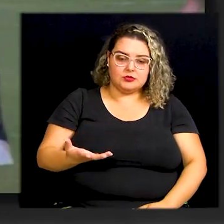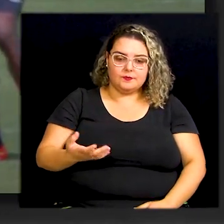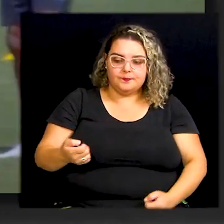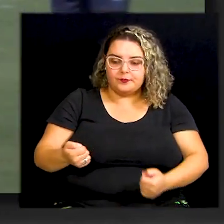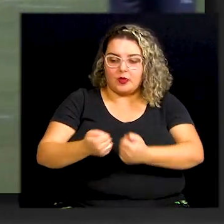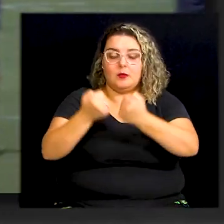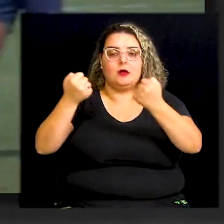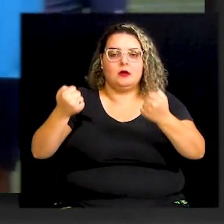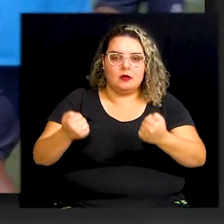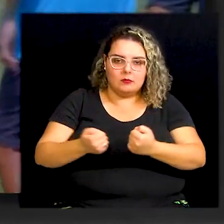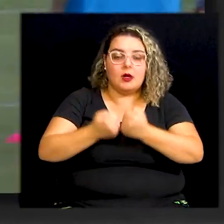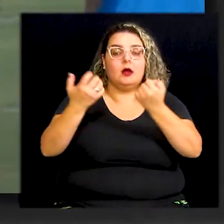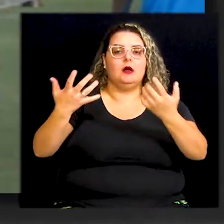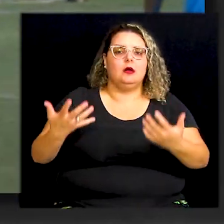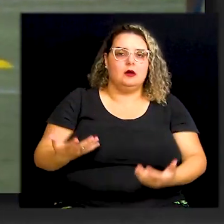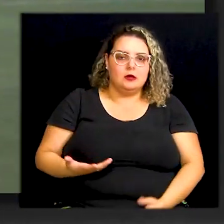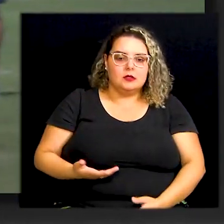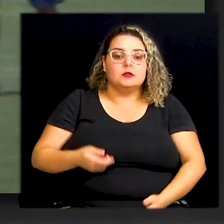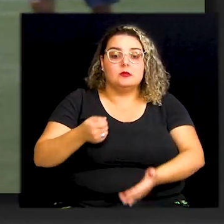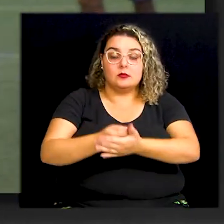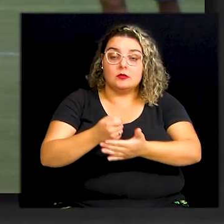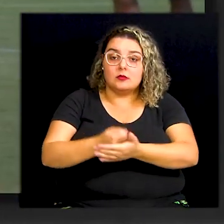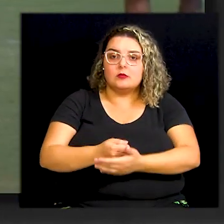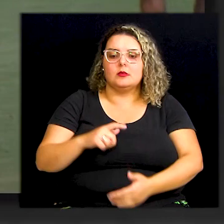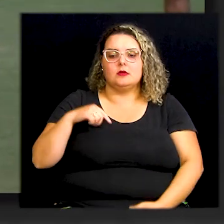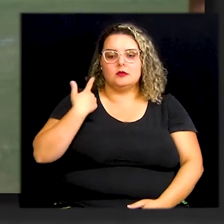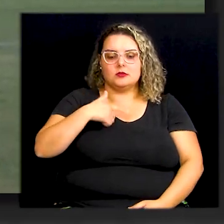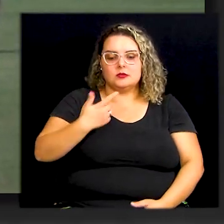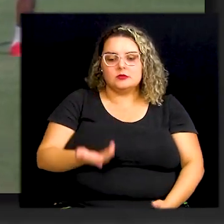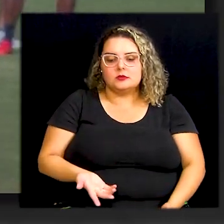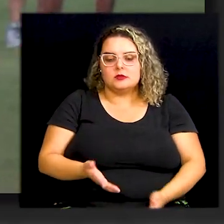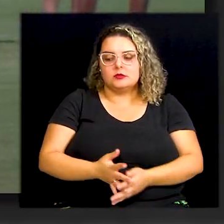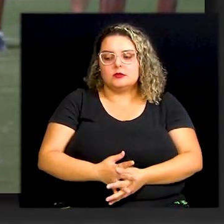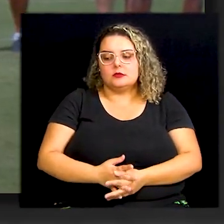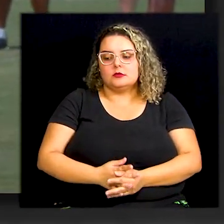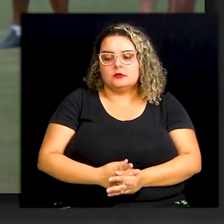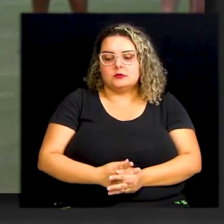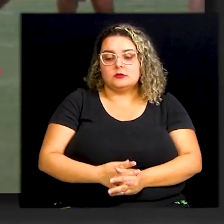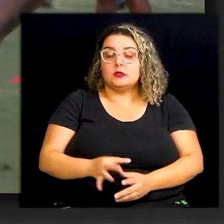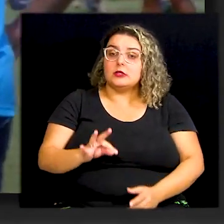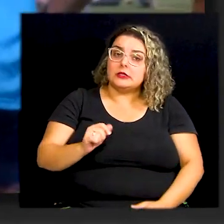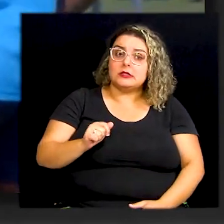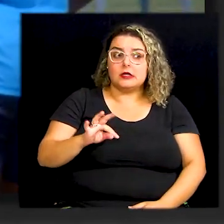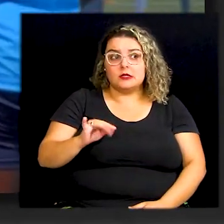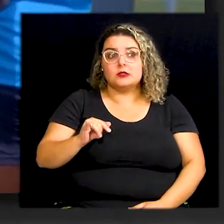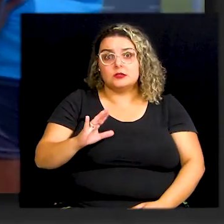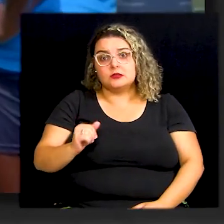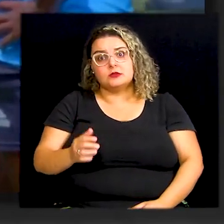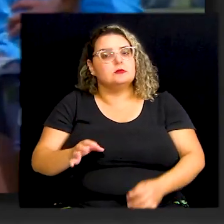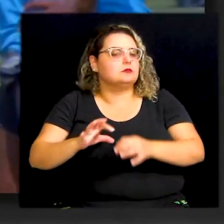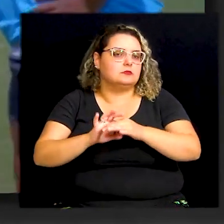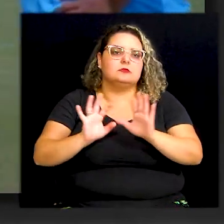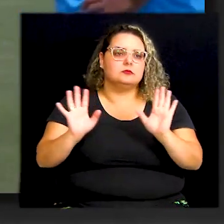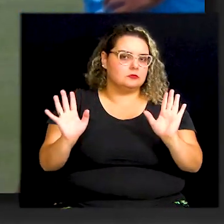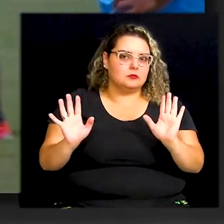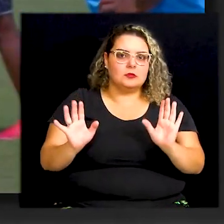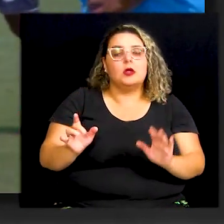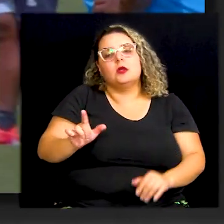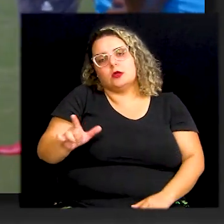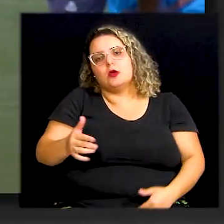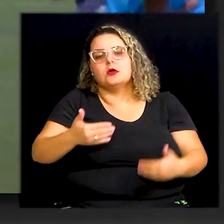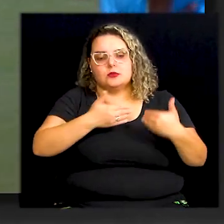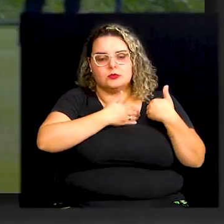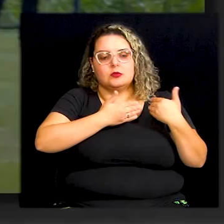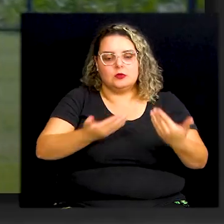estava no choque toda hora, então ele cobrava bastante da gente. E da parte tática, acho que ele deixava à vontade, né? Claro,